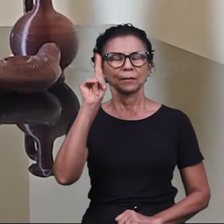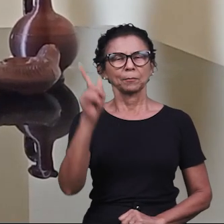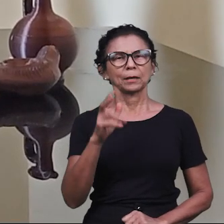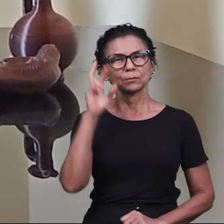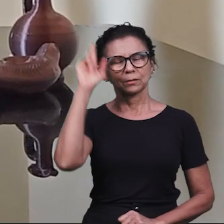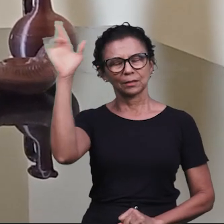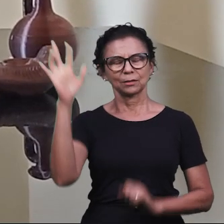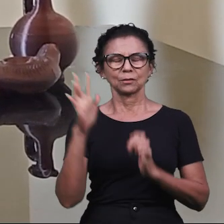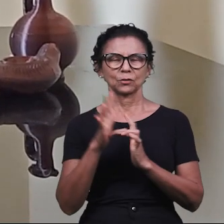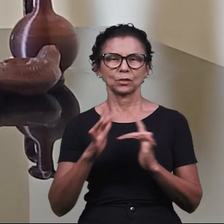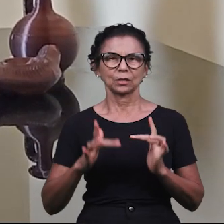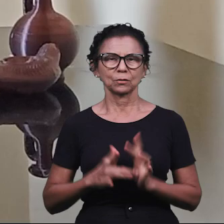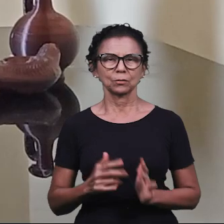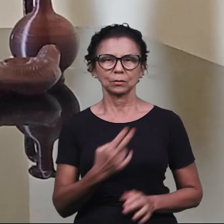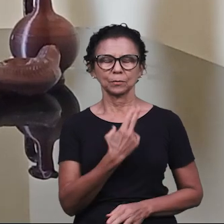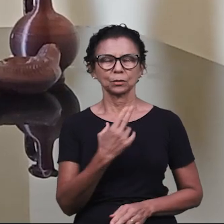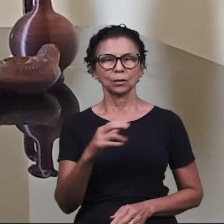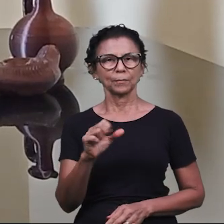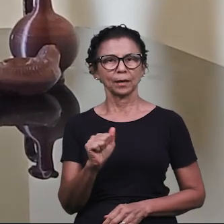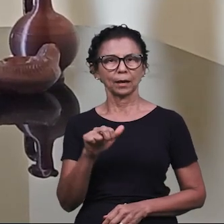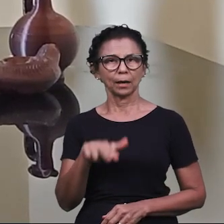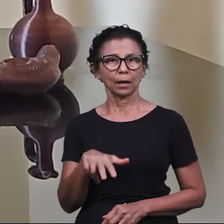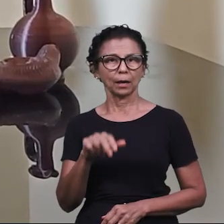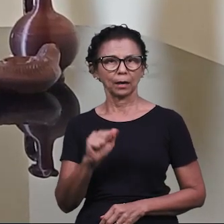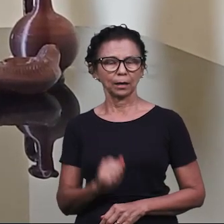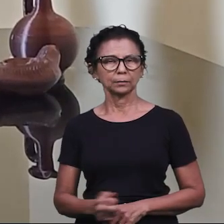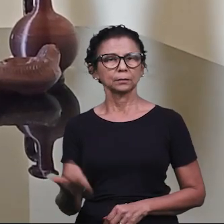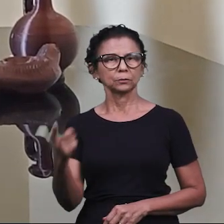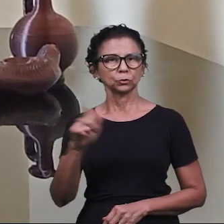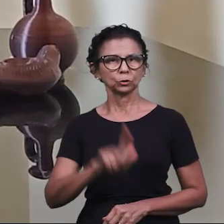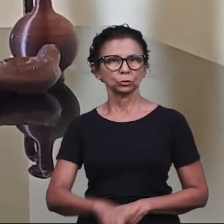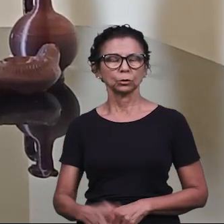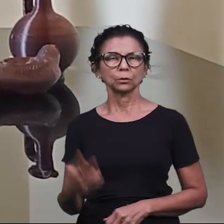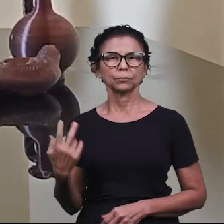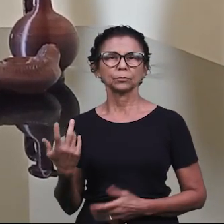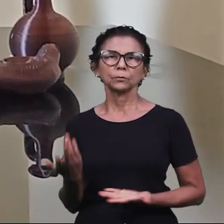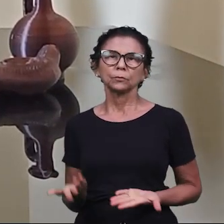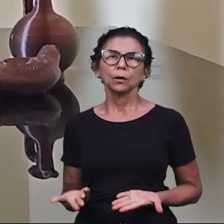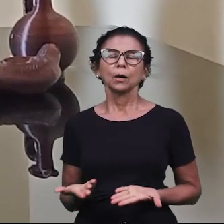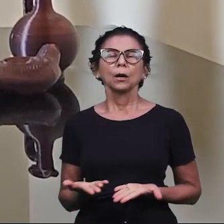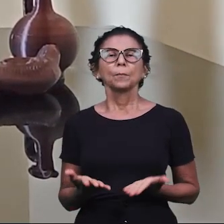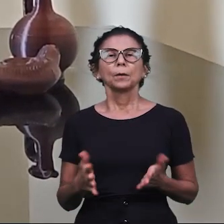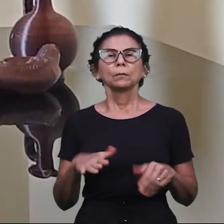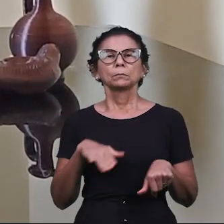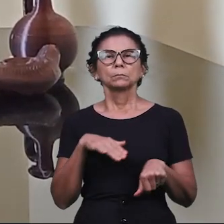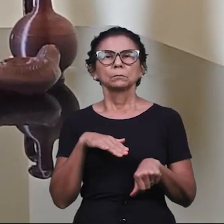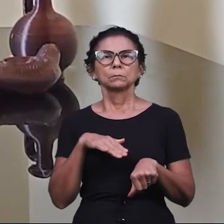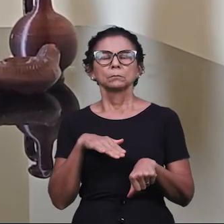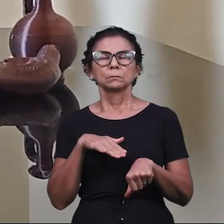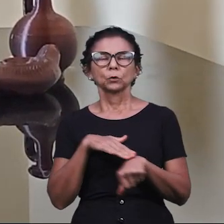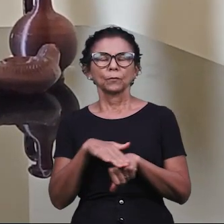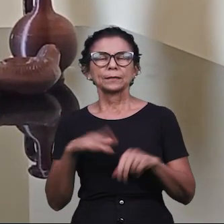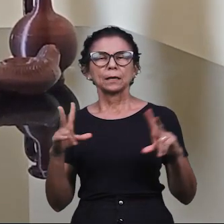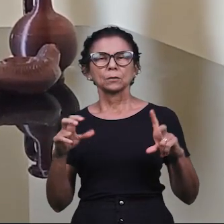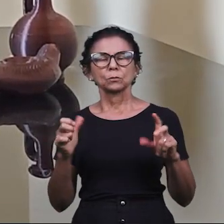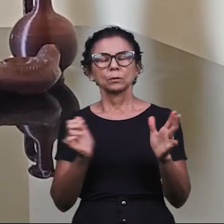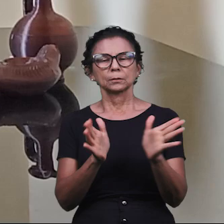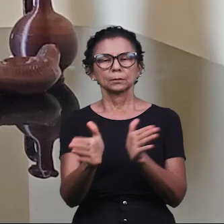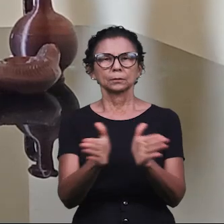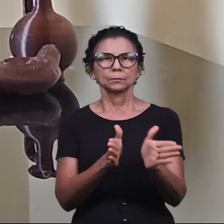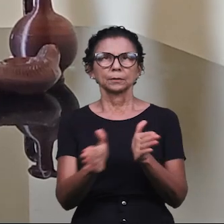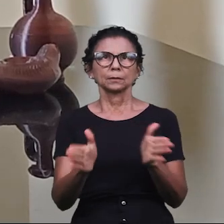A paz do Senhor Jesus, irmãos, meu nome é Ana. Mais uma vez estamos aqui para falar sobre